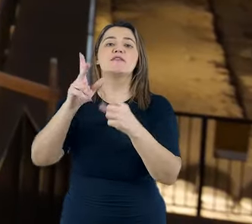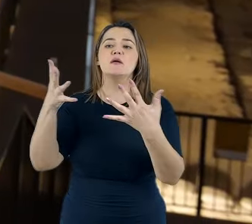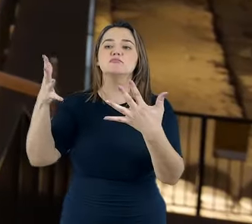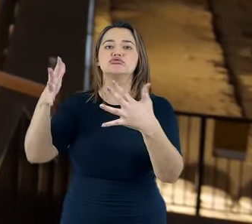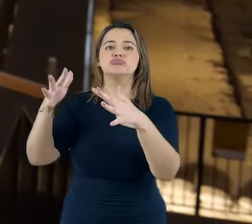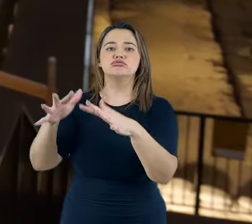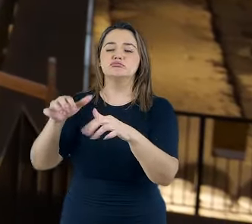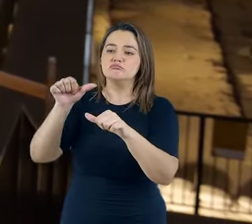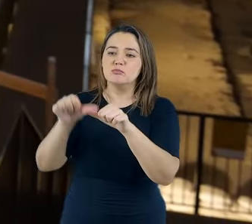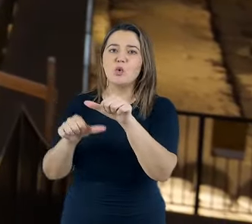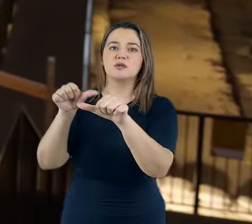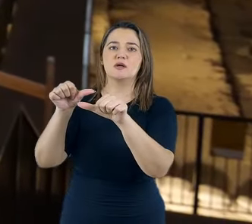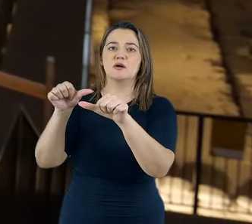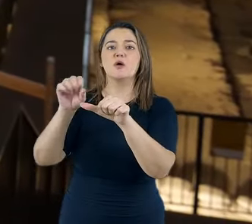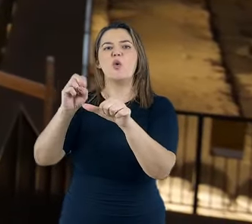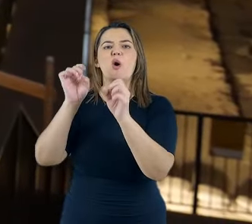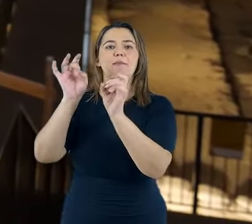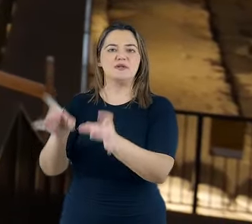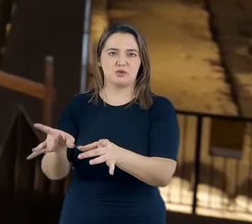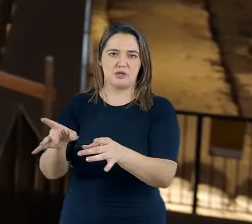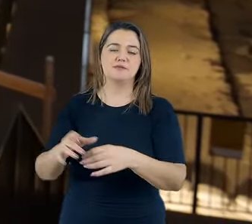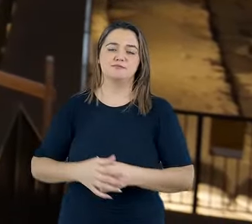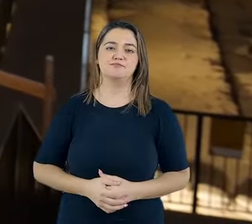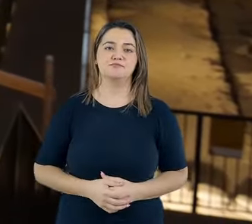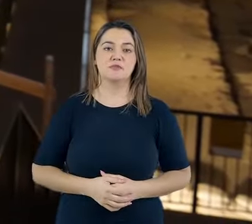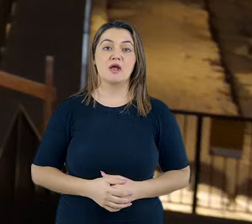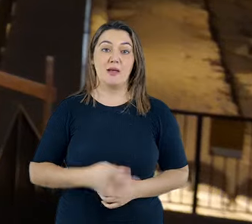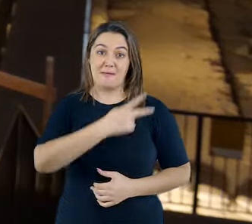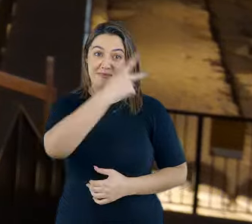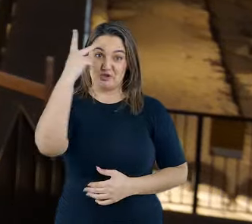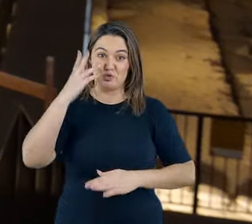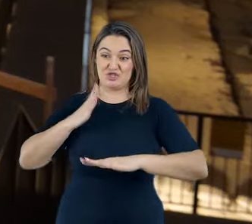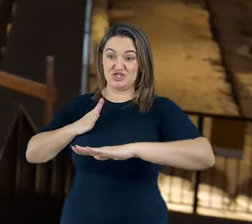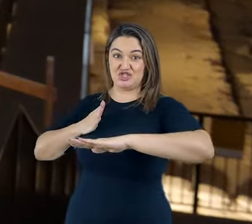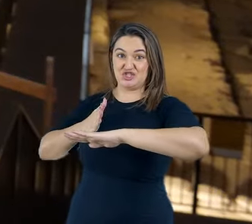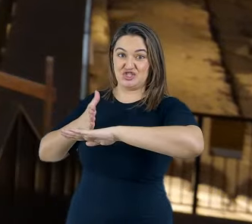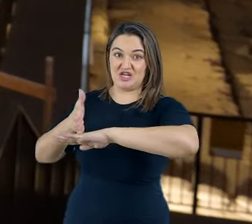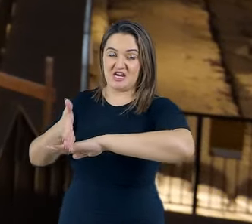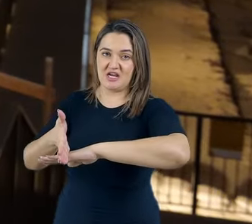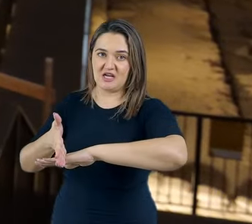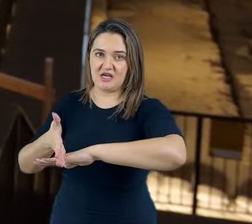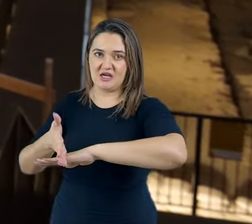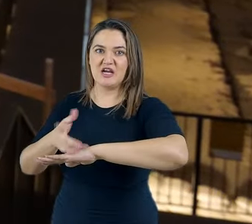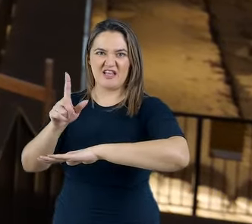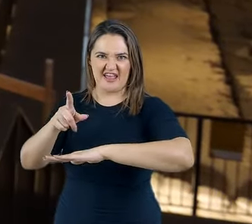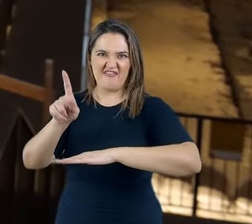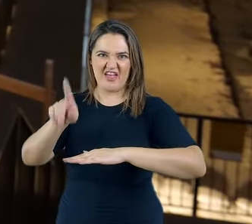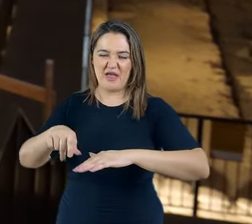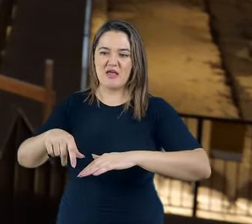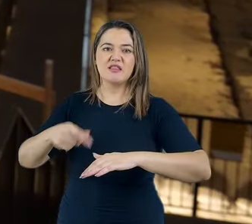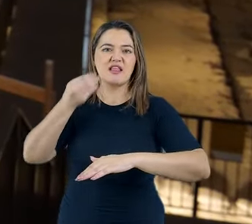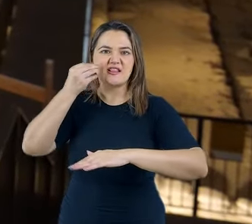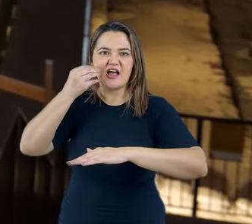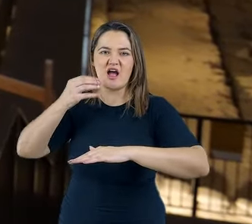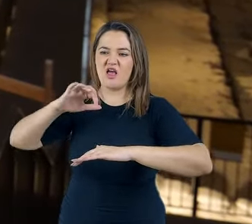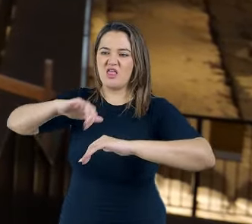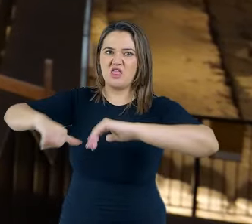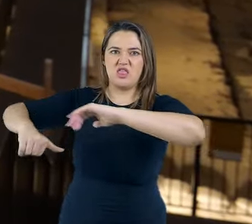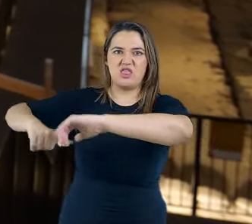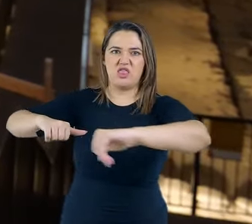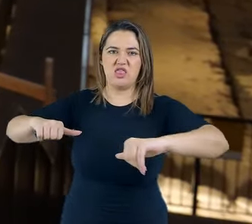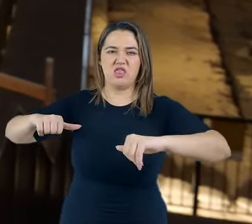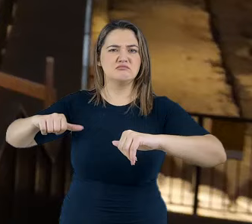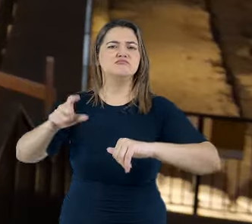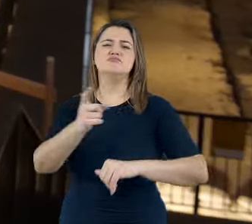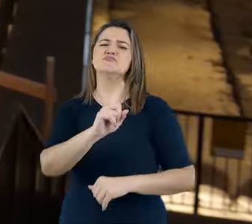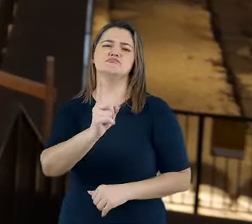assentamento vai sendo modificado ou até abandonado. Os que chegam posteriormente não chegavam com um trator simplesmente para limpar tudo e